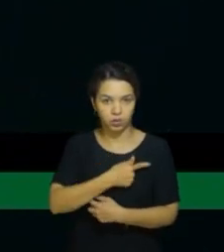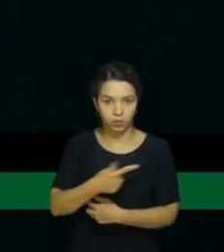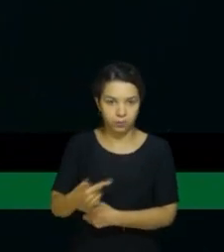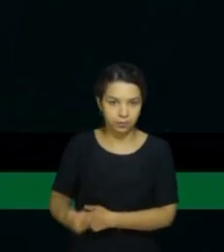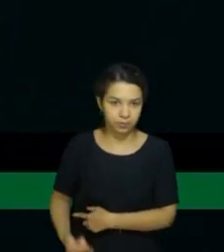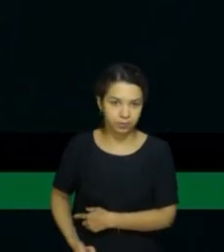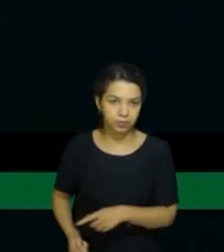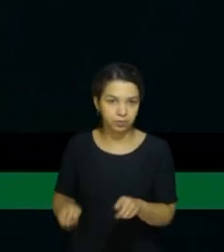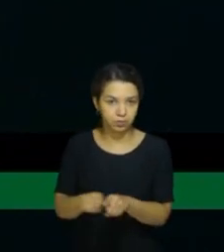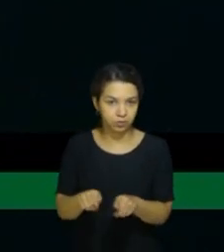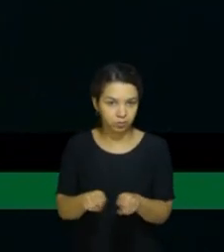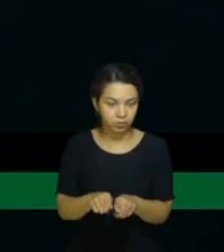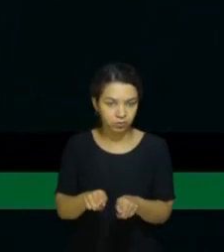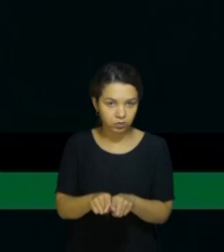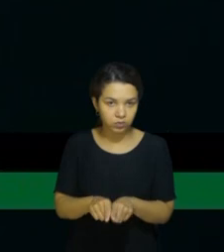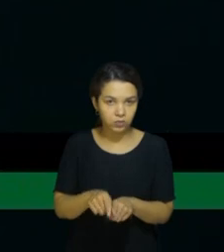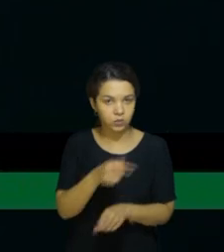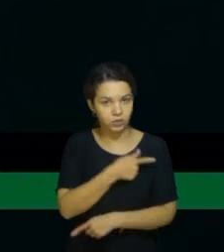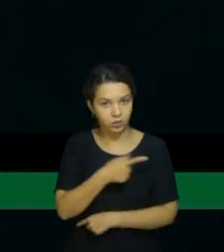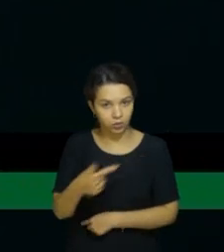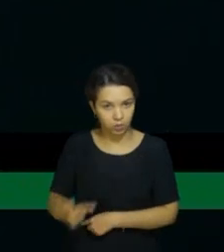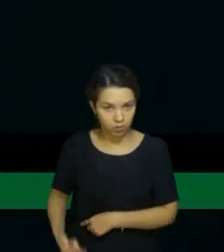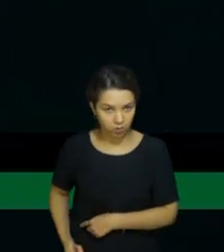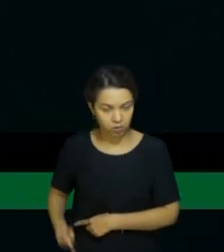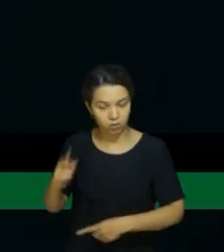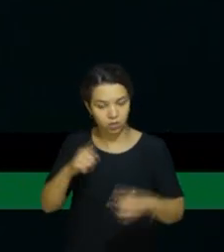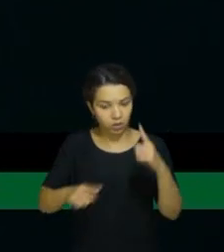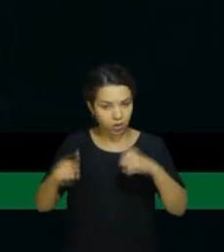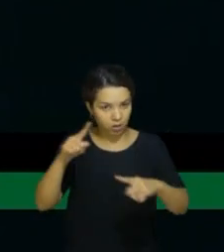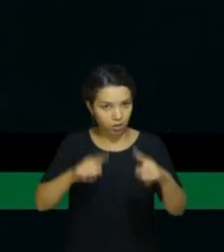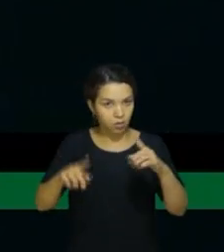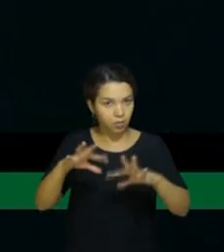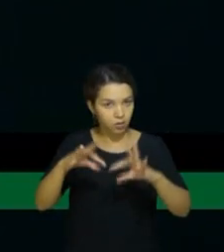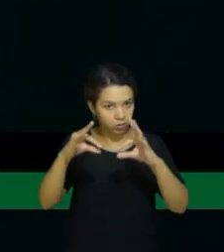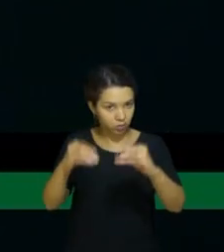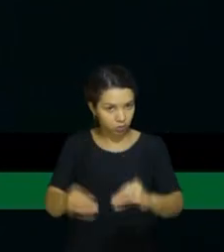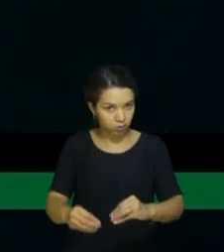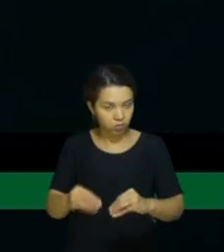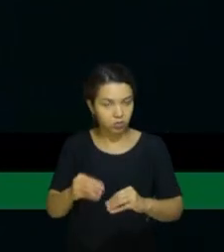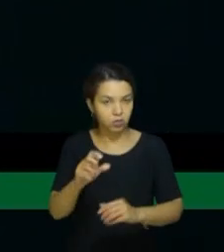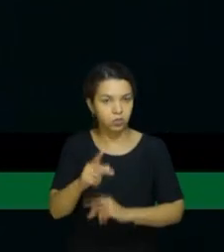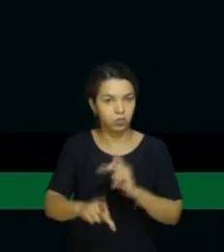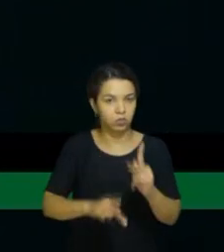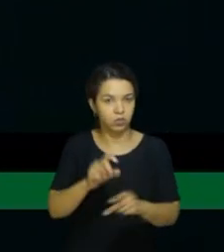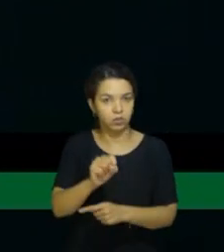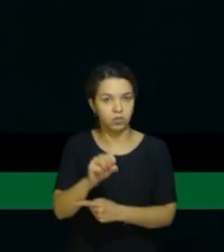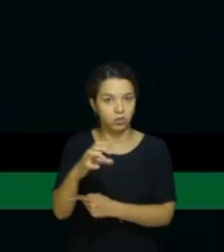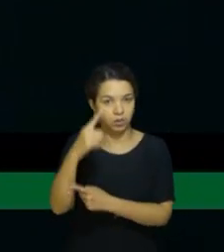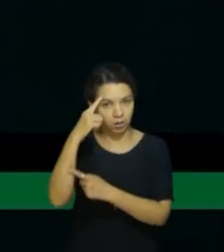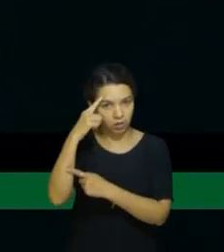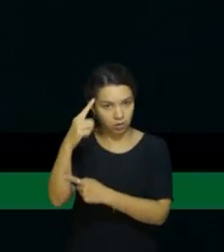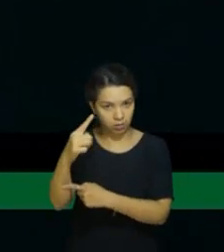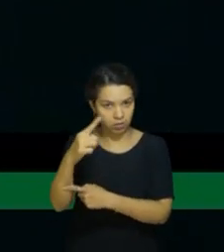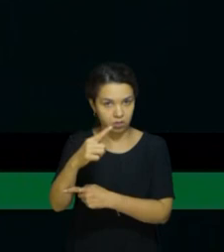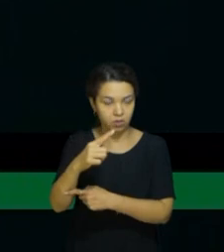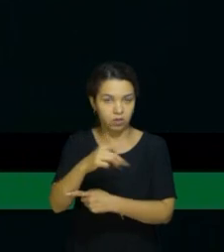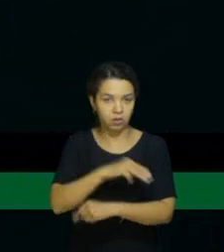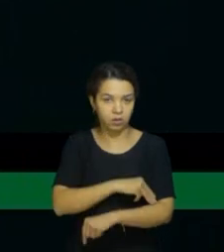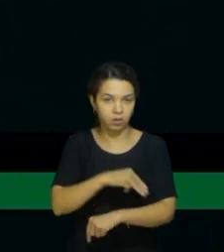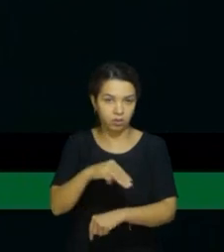governe para todos os catarinenses Lembrando que a grande maioria do magistério votou neste